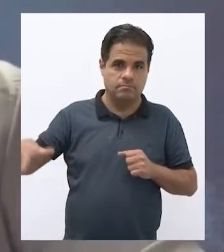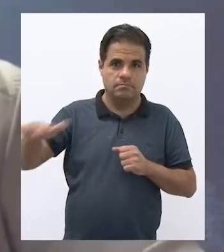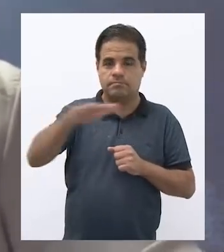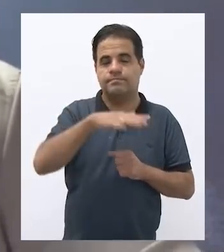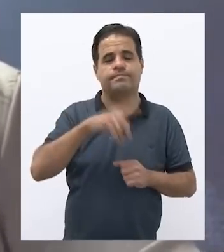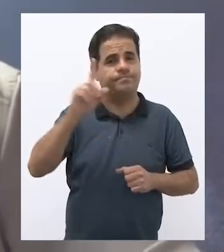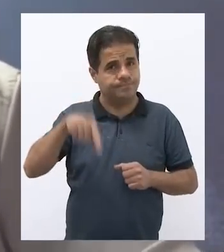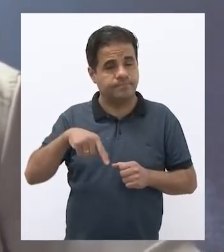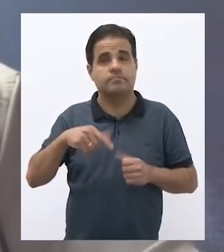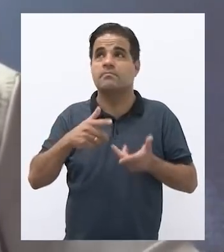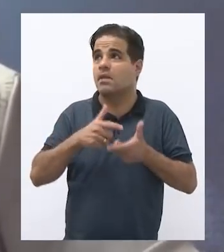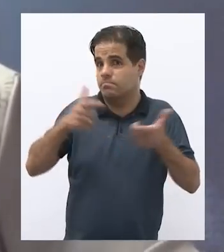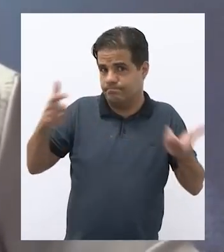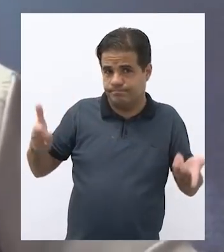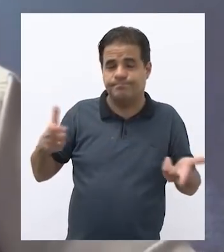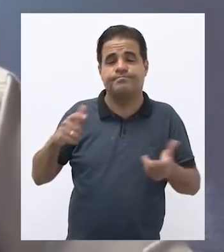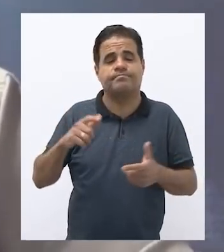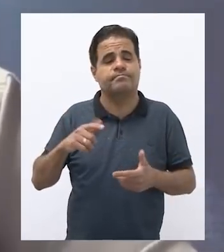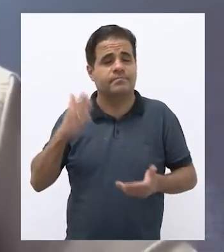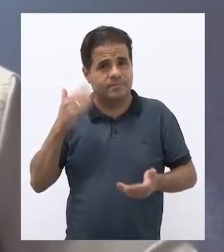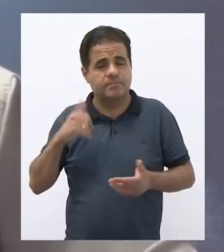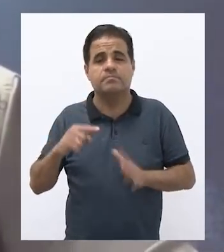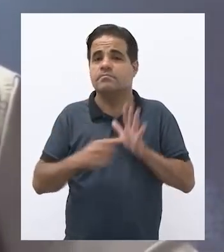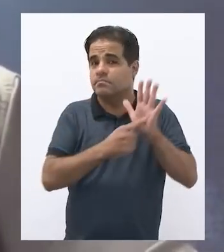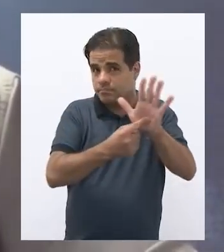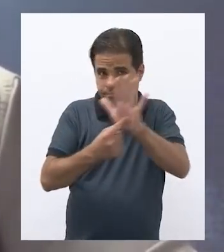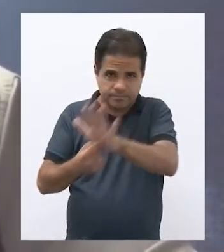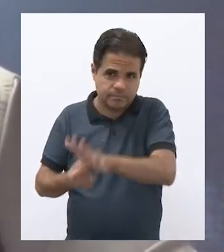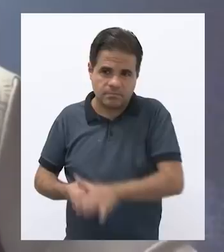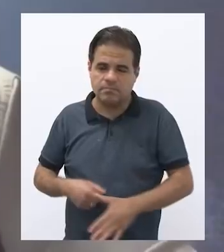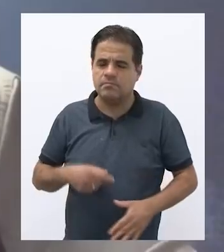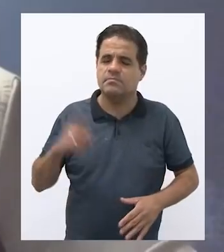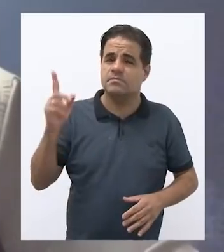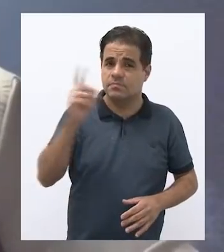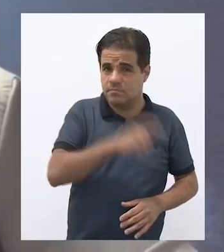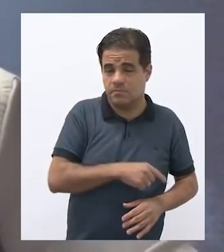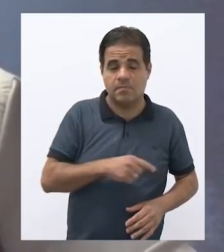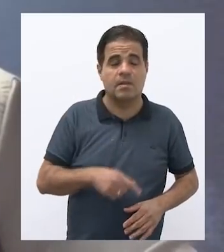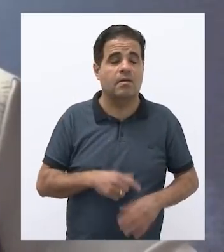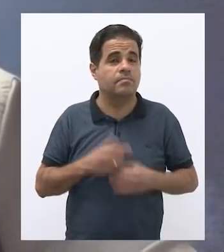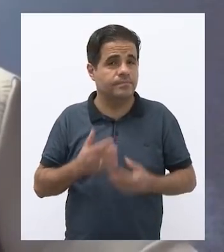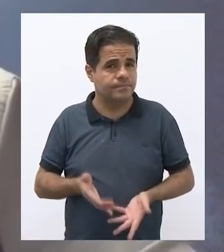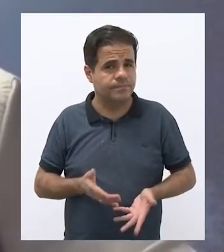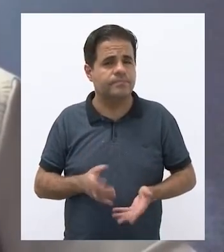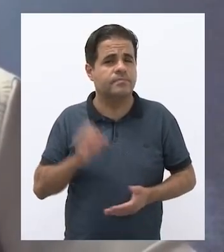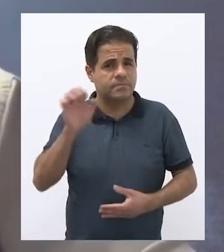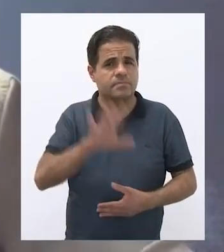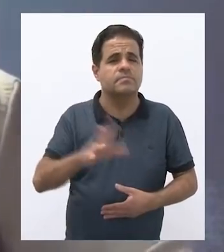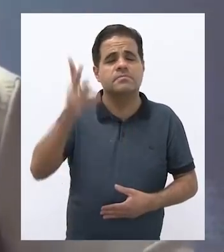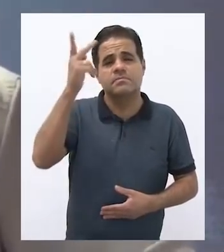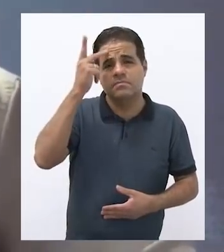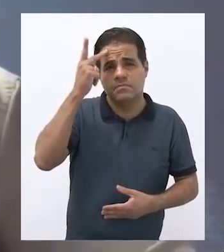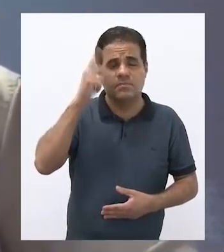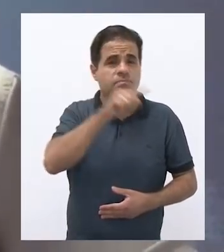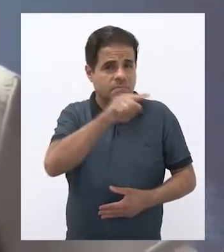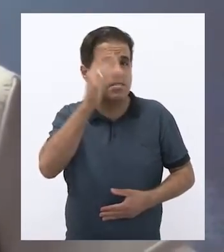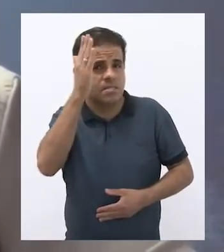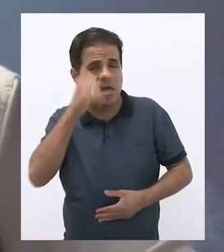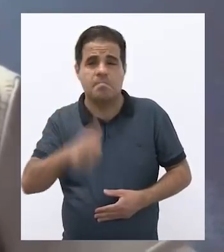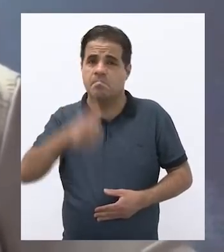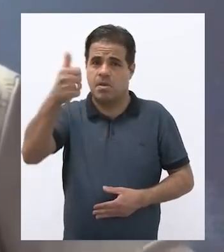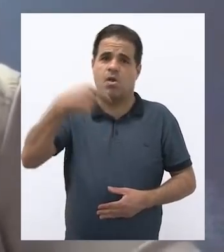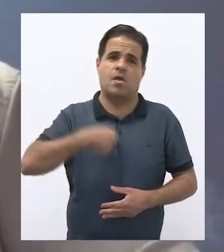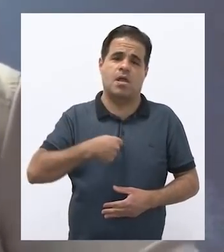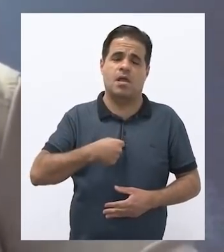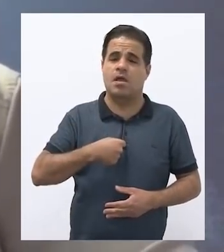é ainda, apesar dos pesares, e há indicadores também muito complicados no estado de São Paulo, e vocês sabem isso muito melhor do que